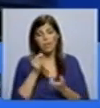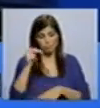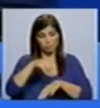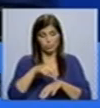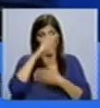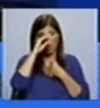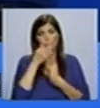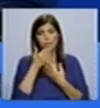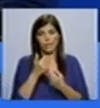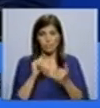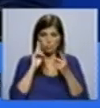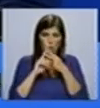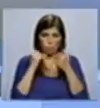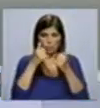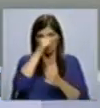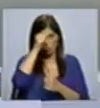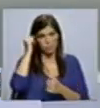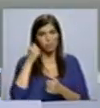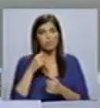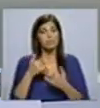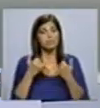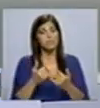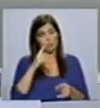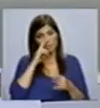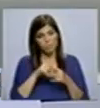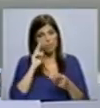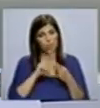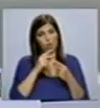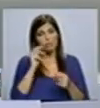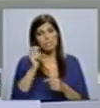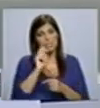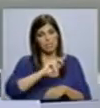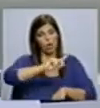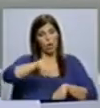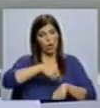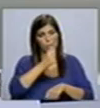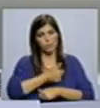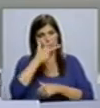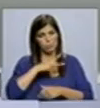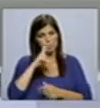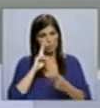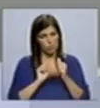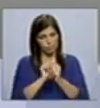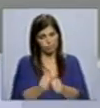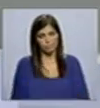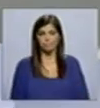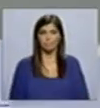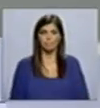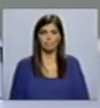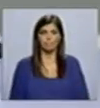próximo domingo. Voltamos já a seguir um intervalo para a terceira hora de Bom Dia Portugal. Contamos consigo. Até já.